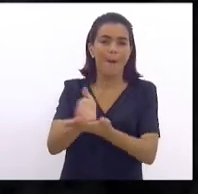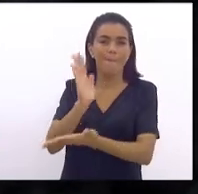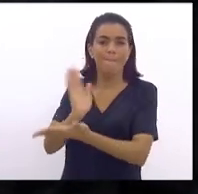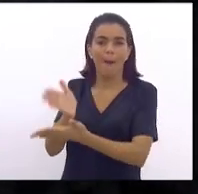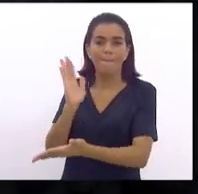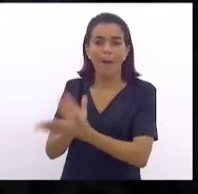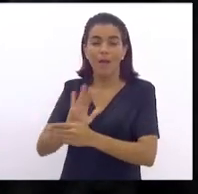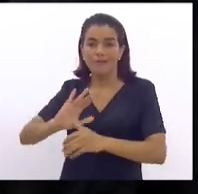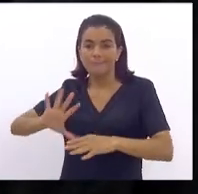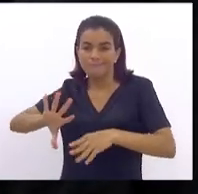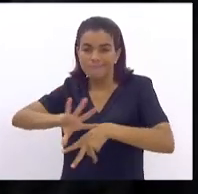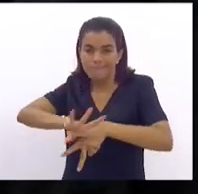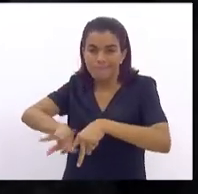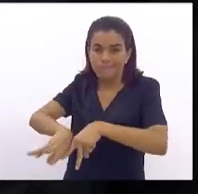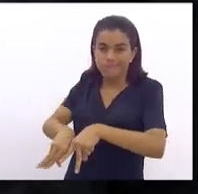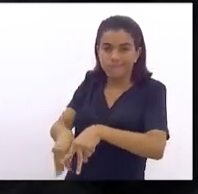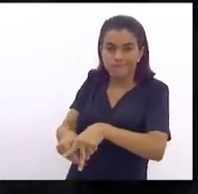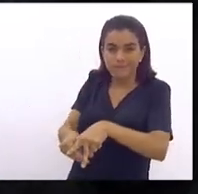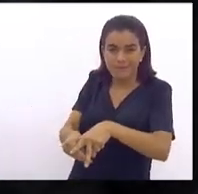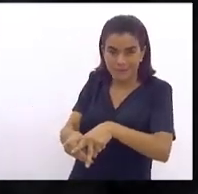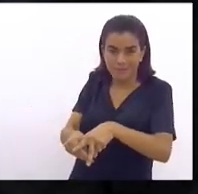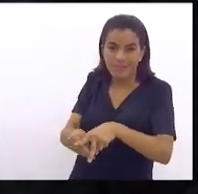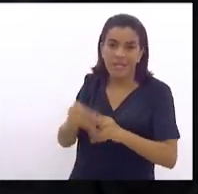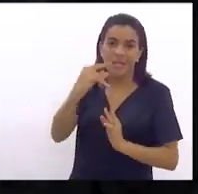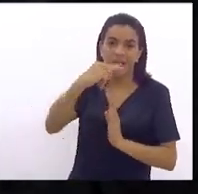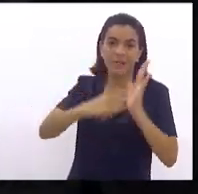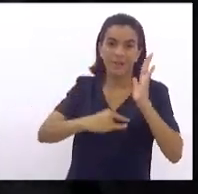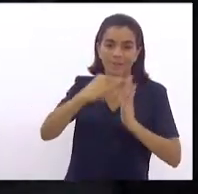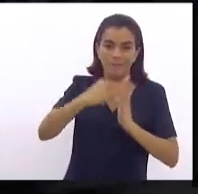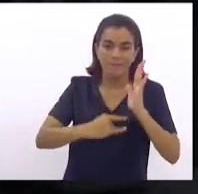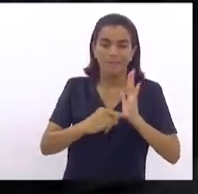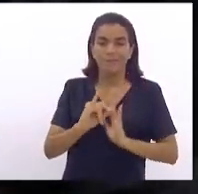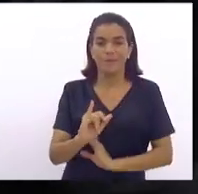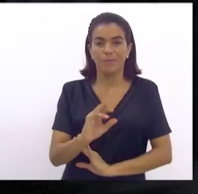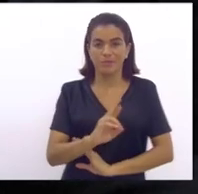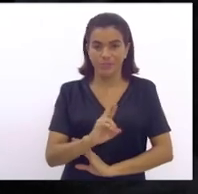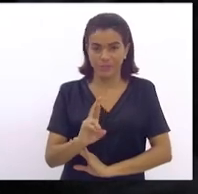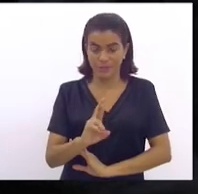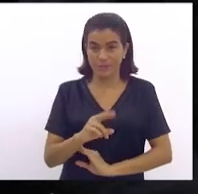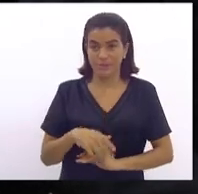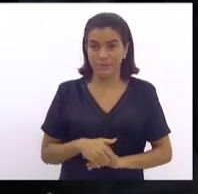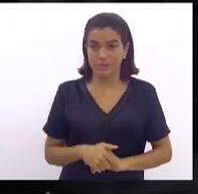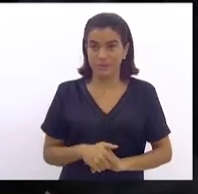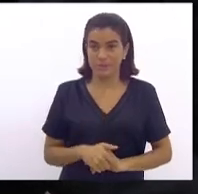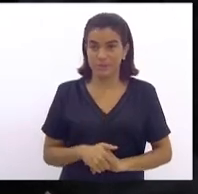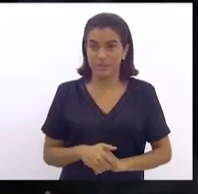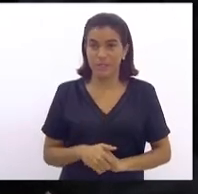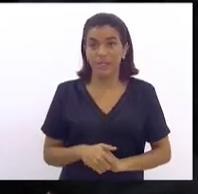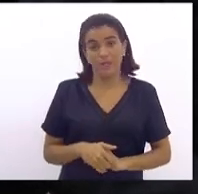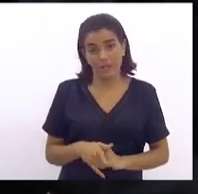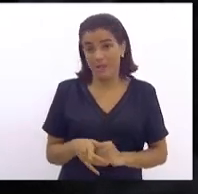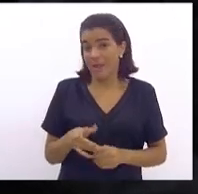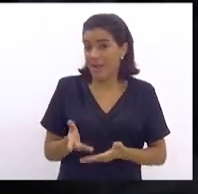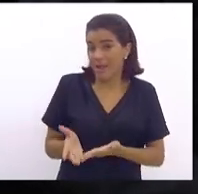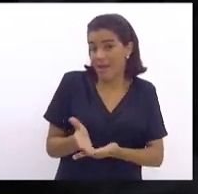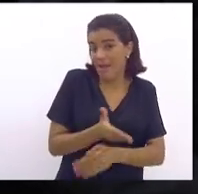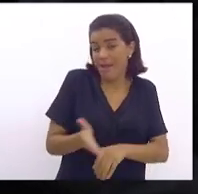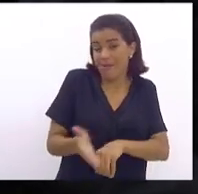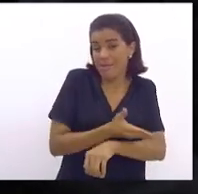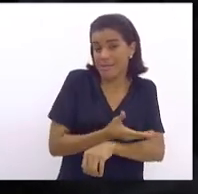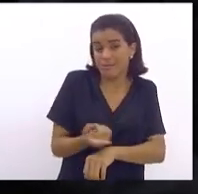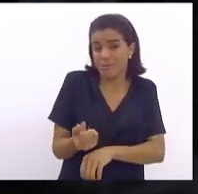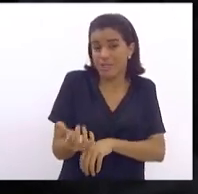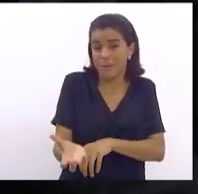aqui o deputado Cozzolino falou muito bem. E o deputado... Porque antecipa a receita. Exatamente, não é?